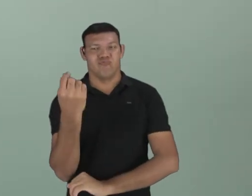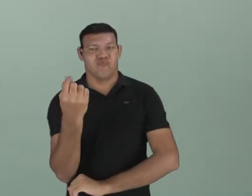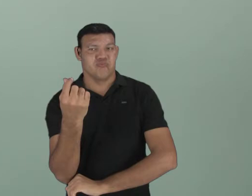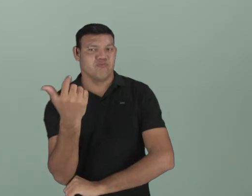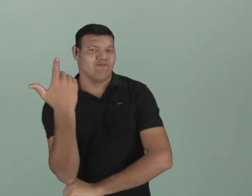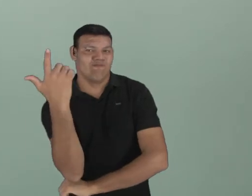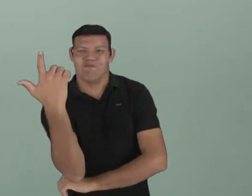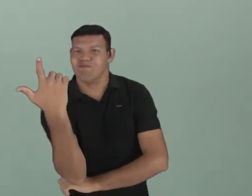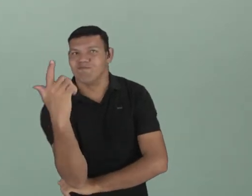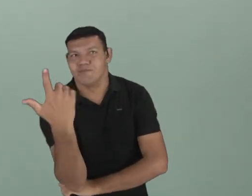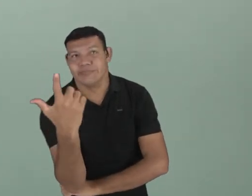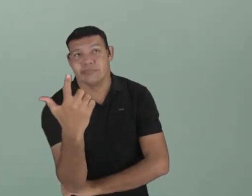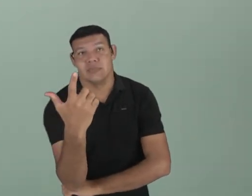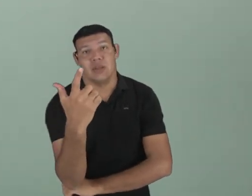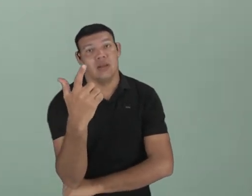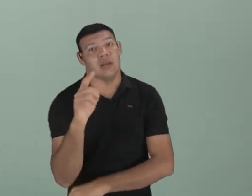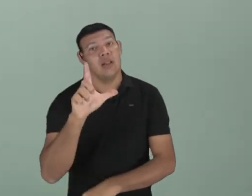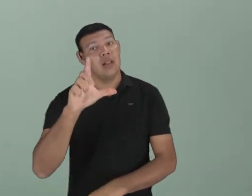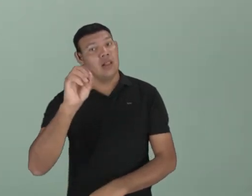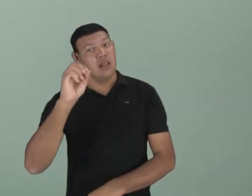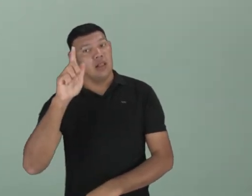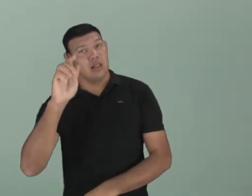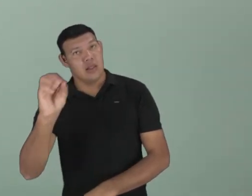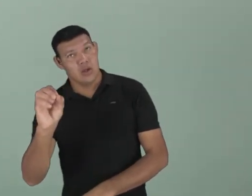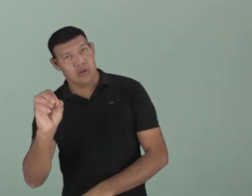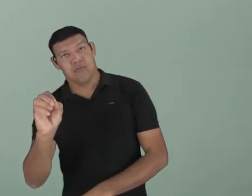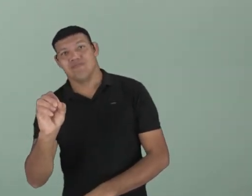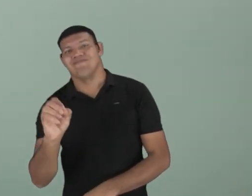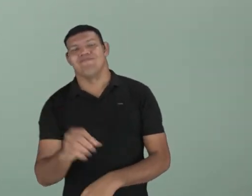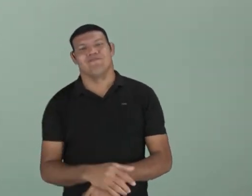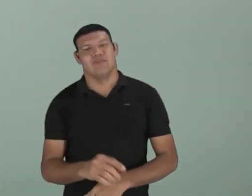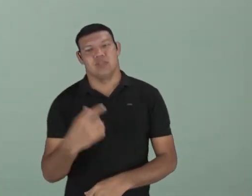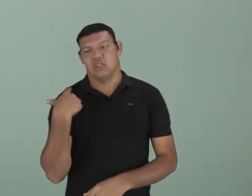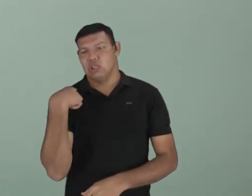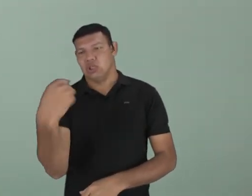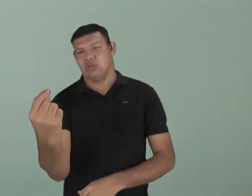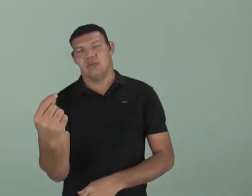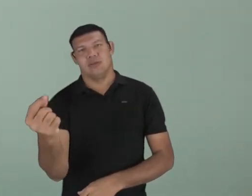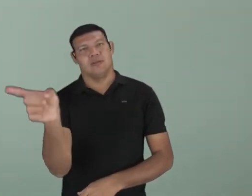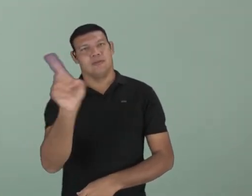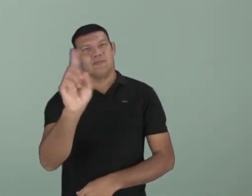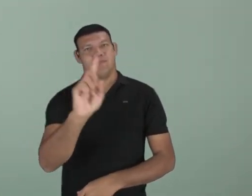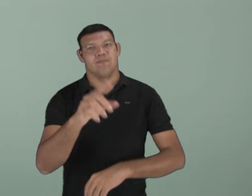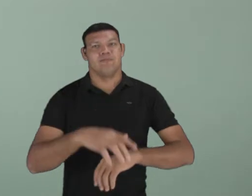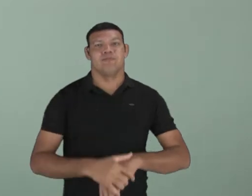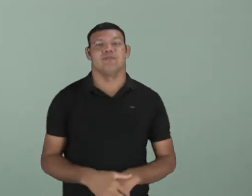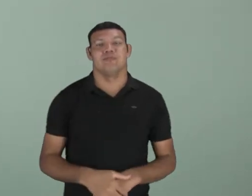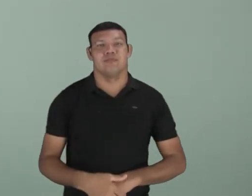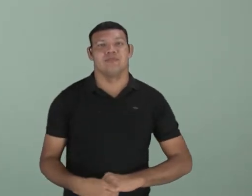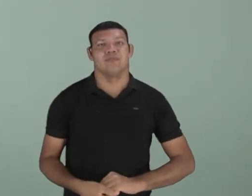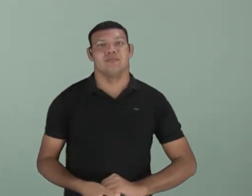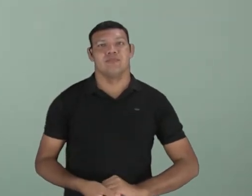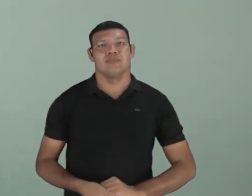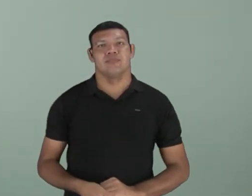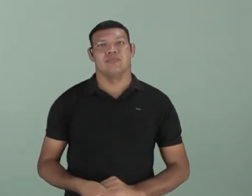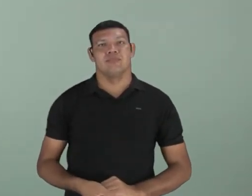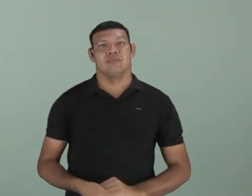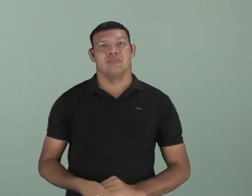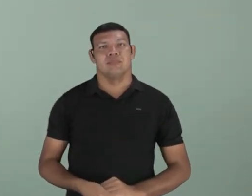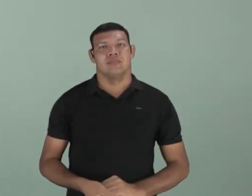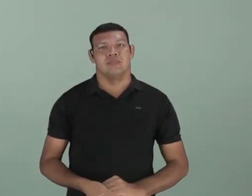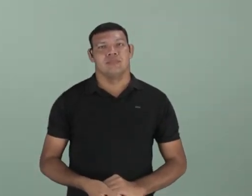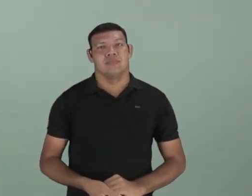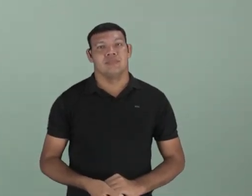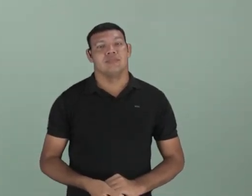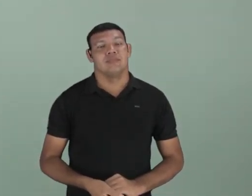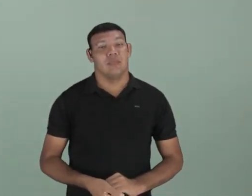seja, ele tem a primeira frase, né? Eu não tenho dinheiro. A segunda, logo não irei sair